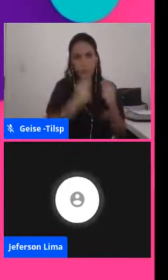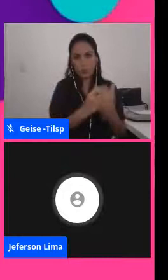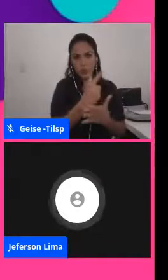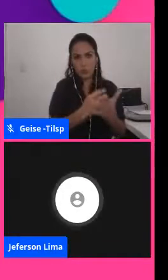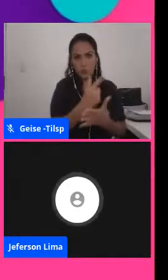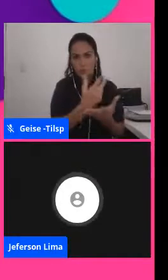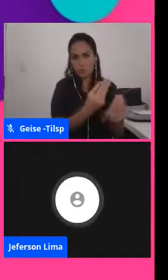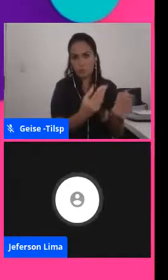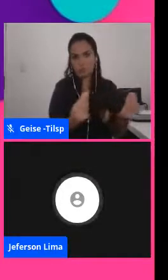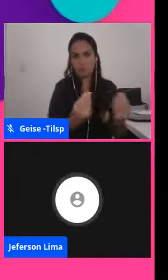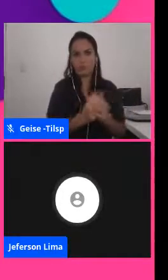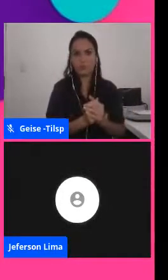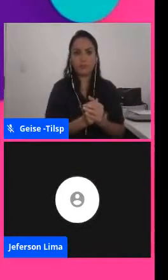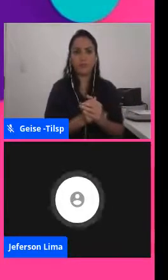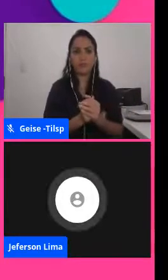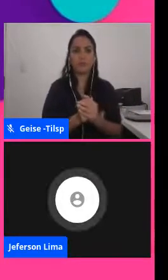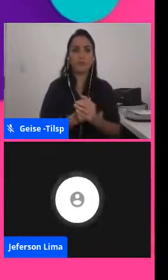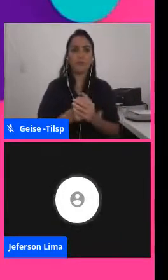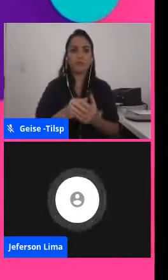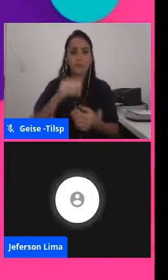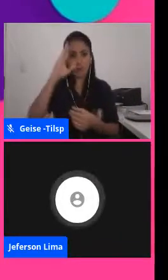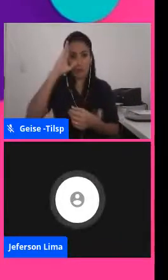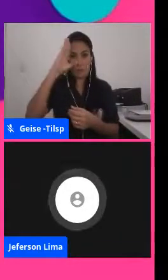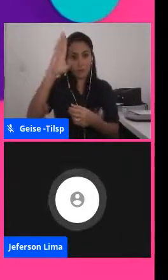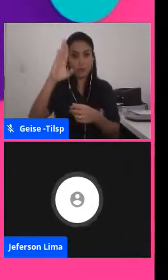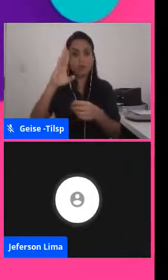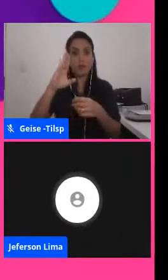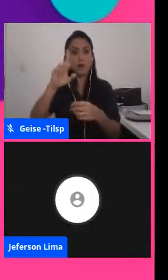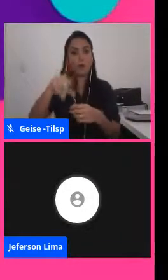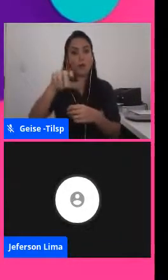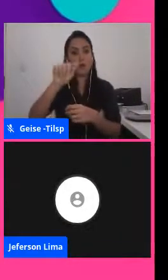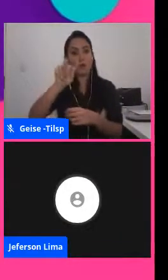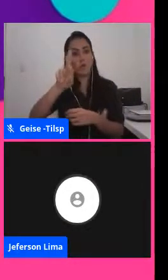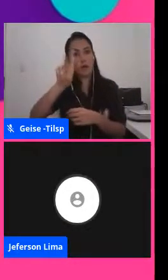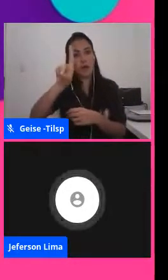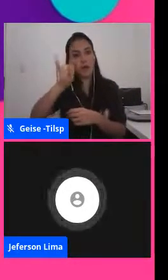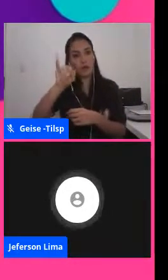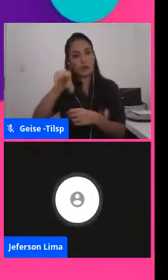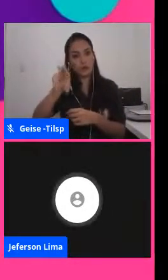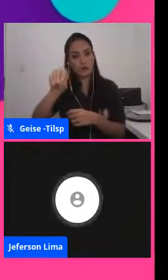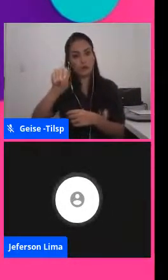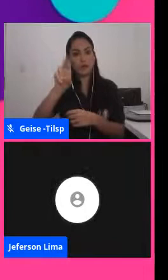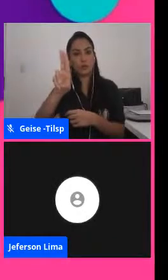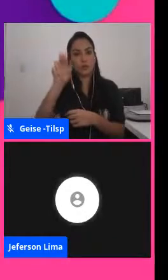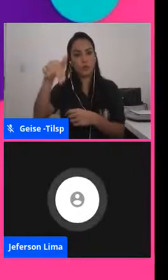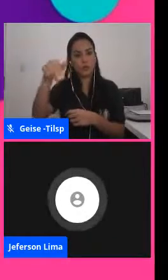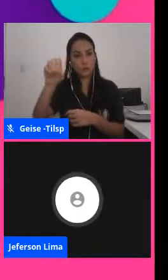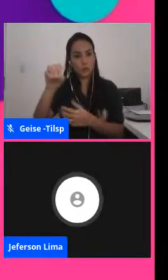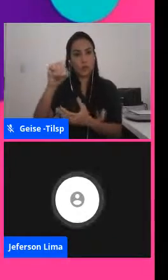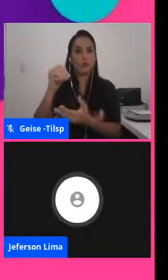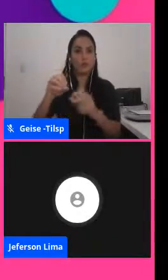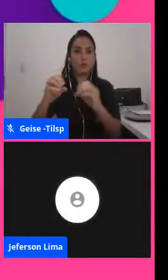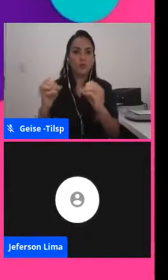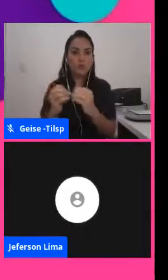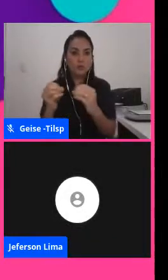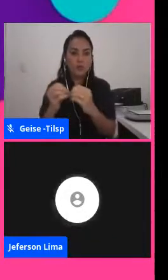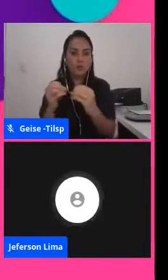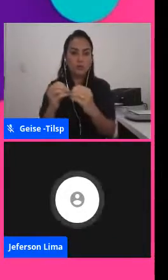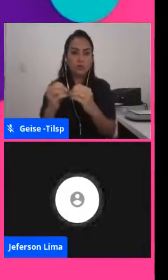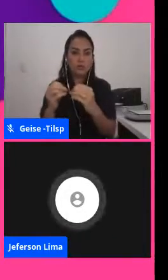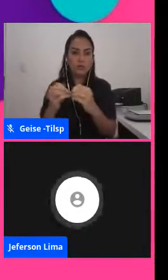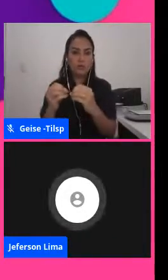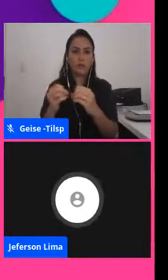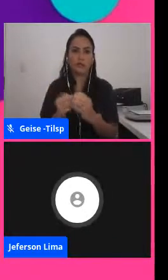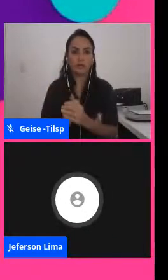que é uma das versões aí mais vendidas aí, anteriormente é o Arduino Uno, a gente teve o DC-Mila, que era geralmente o ano que